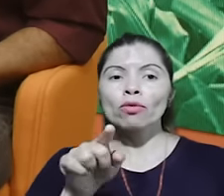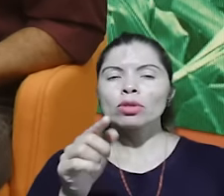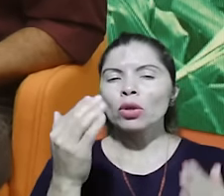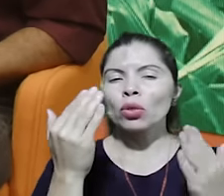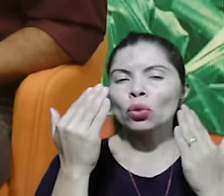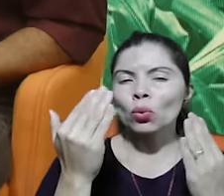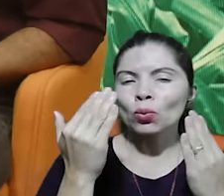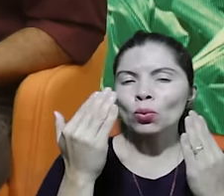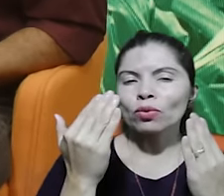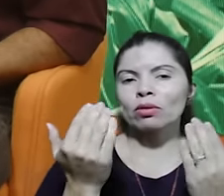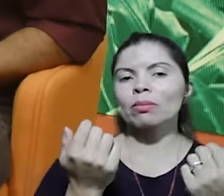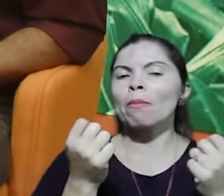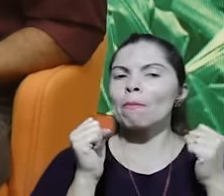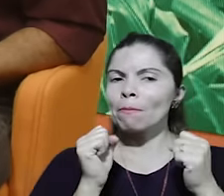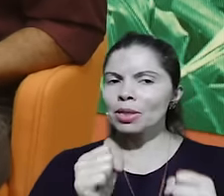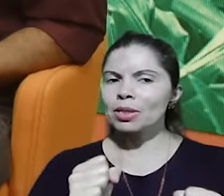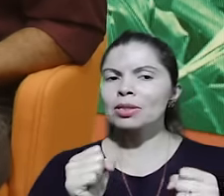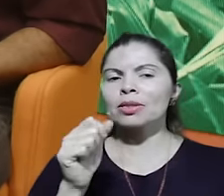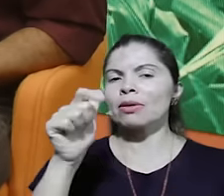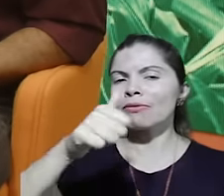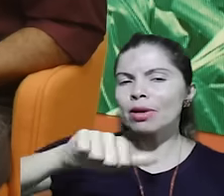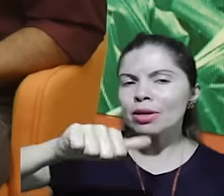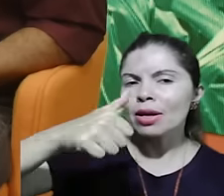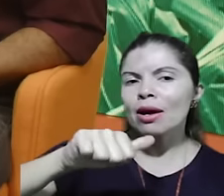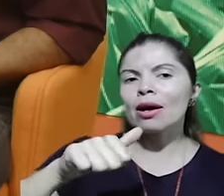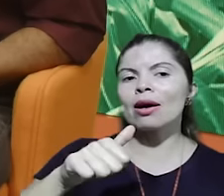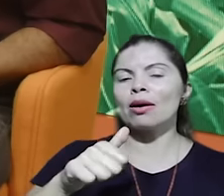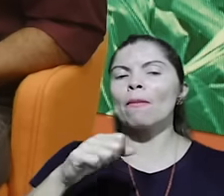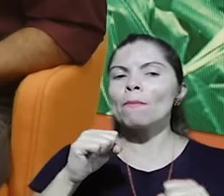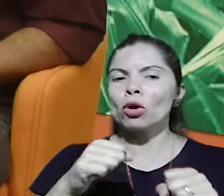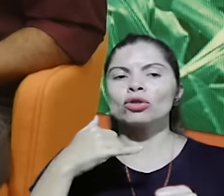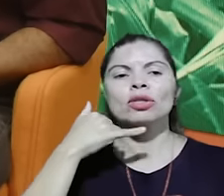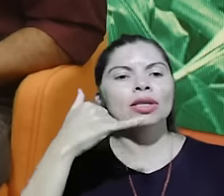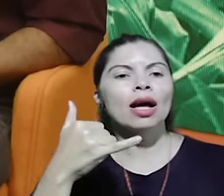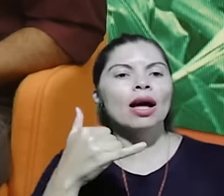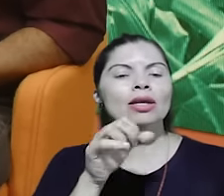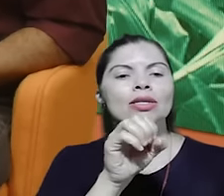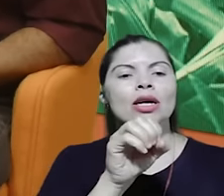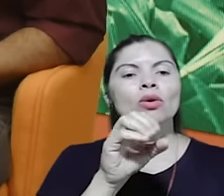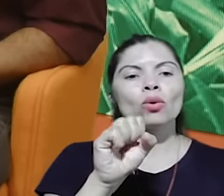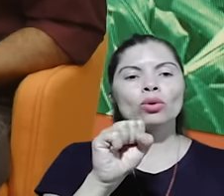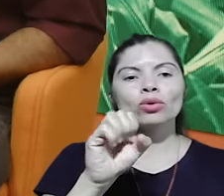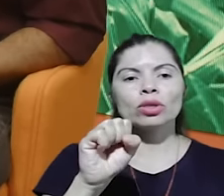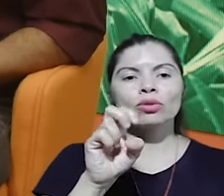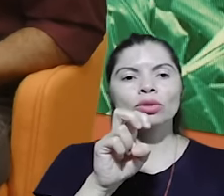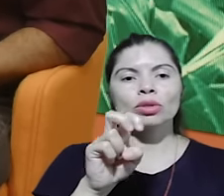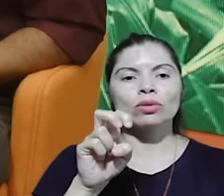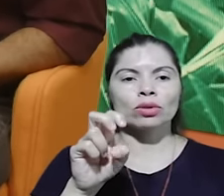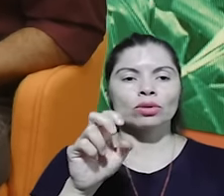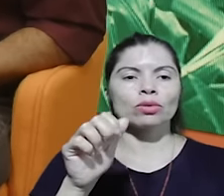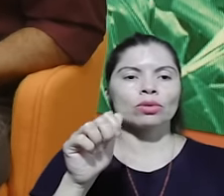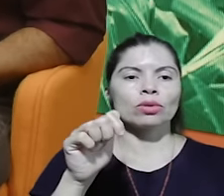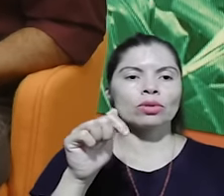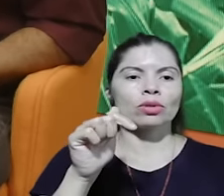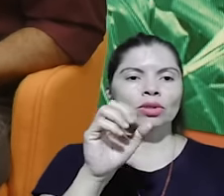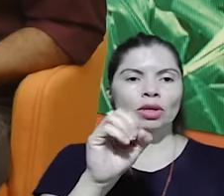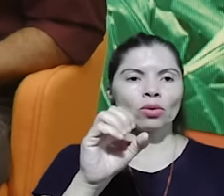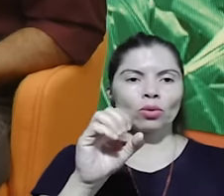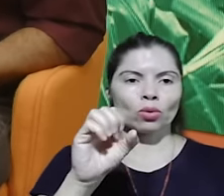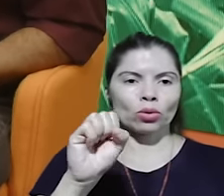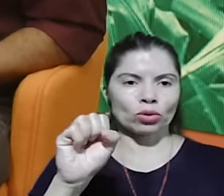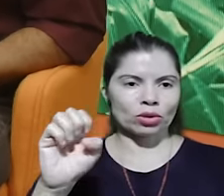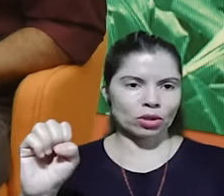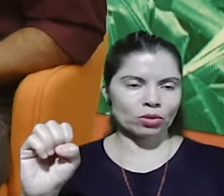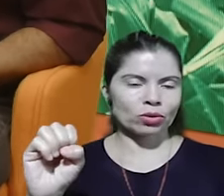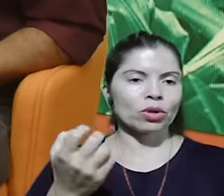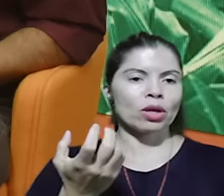pena assim avaliar né se for o caso liga aqui no 0800 5700 800 e tire a dúvida porque às vezes depende do